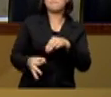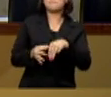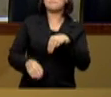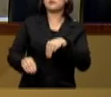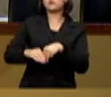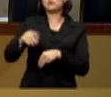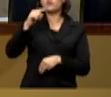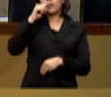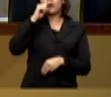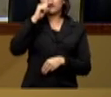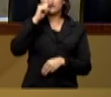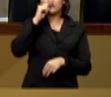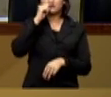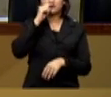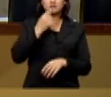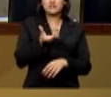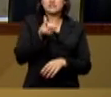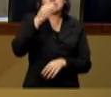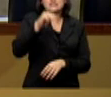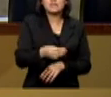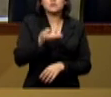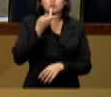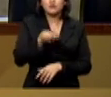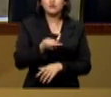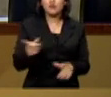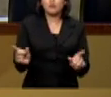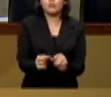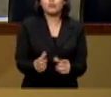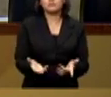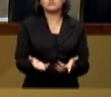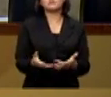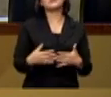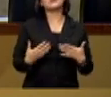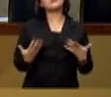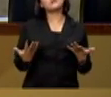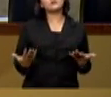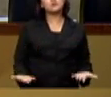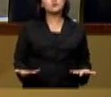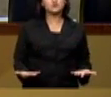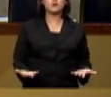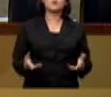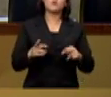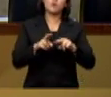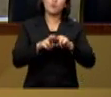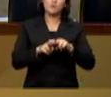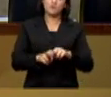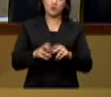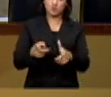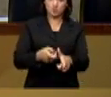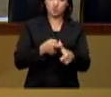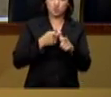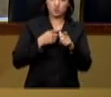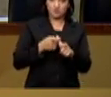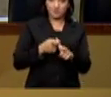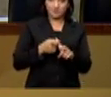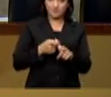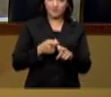um tempo muito limitado para prosseguir no seu voto, de sorte que eu vou suspender a